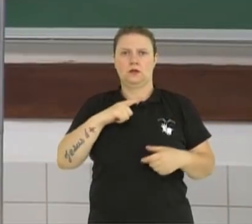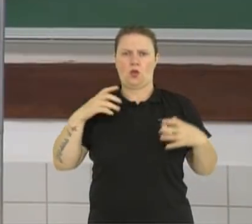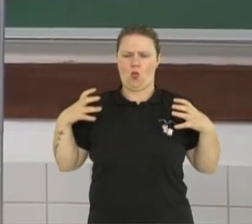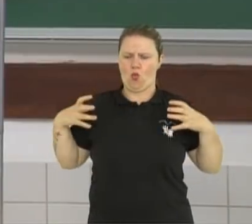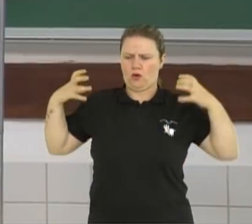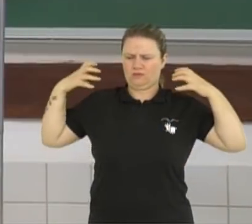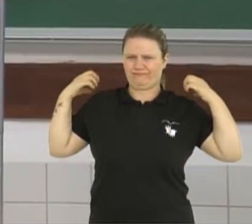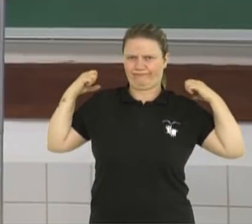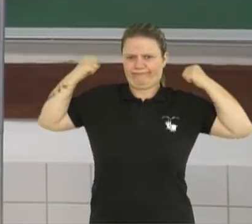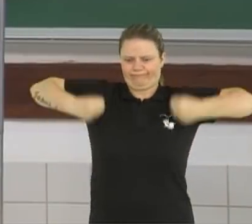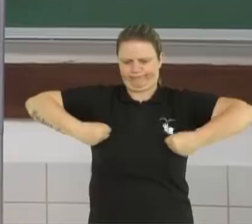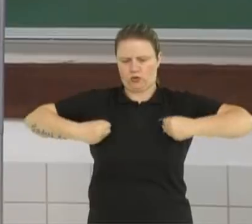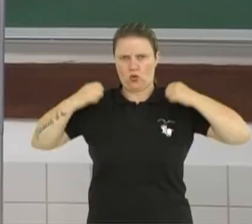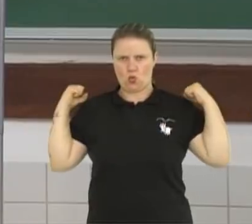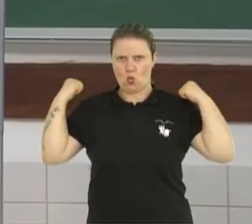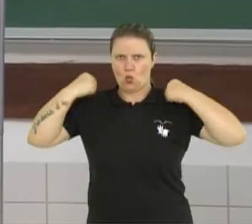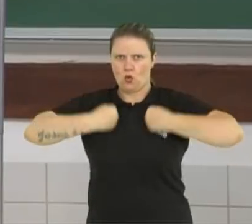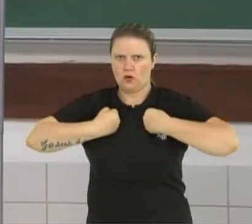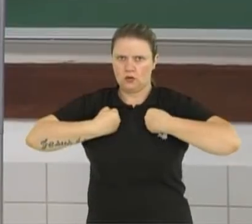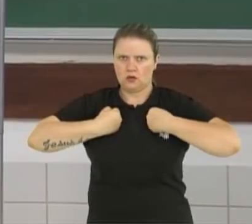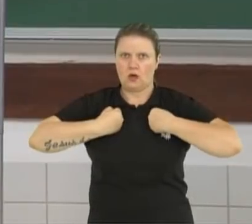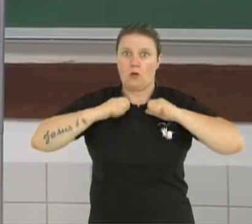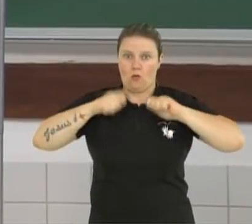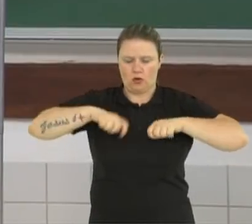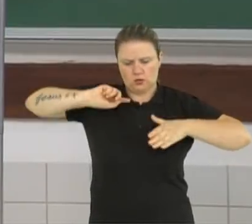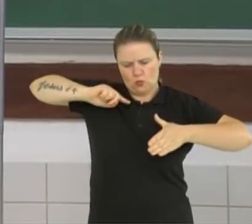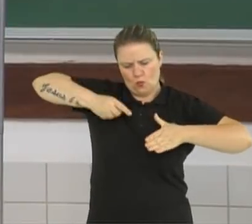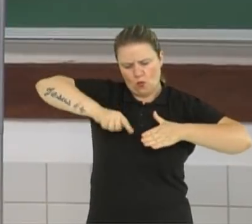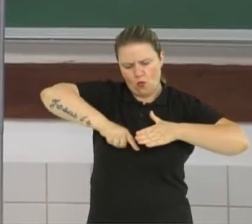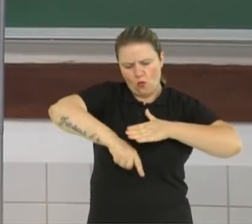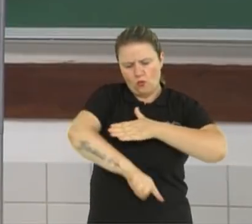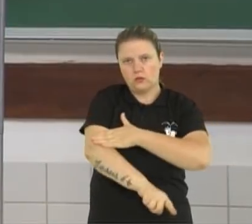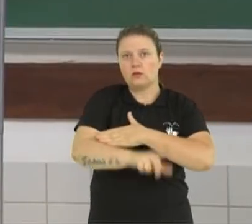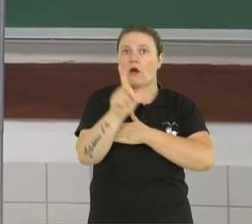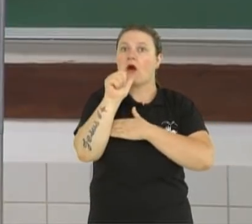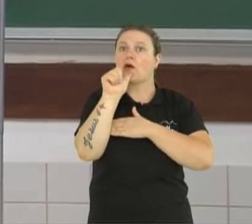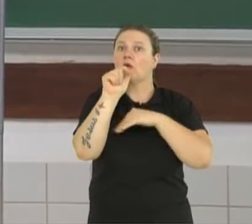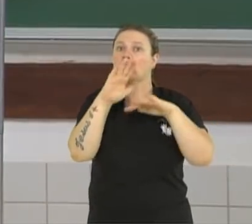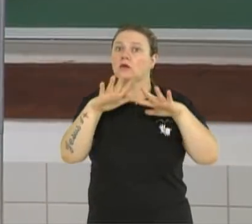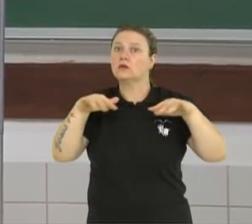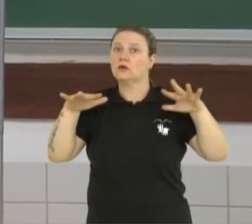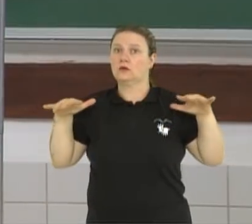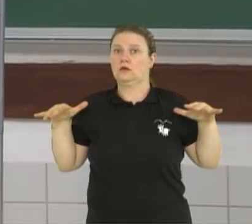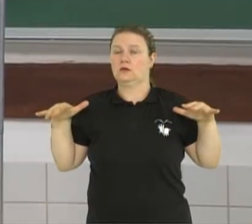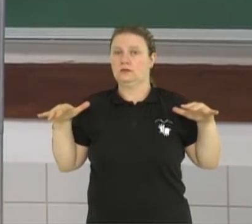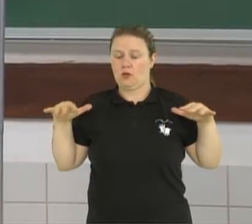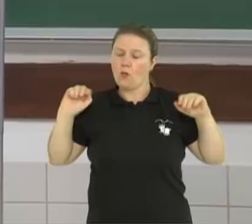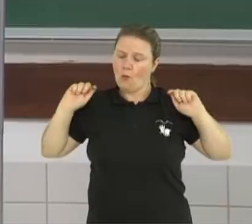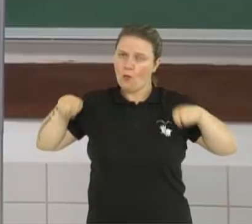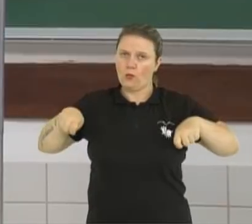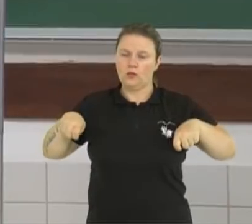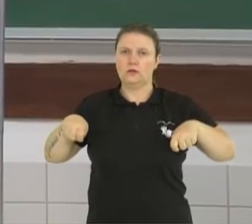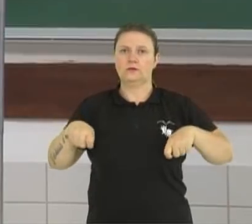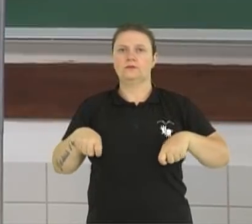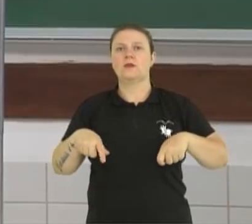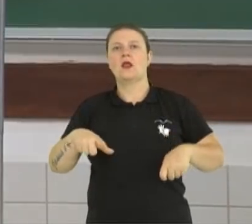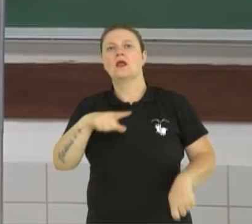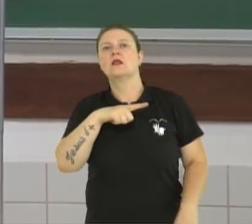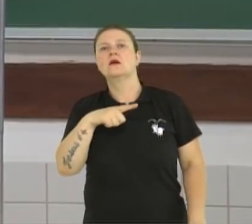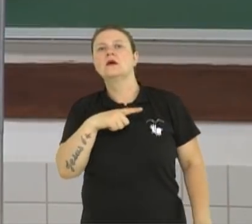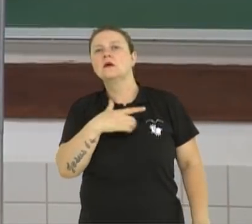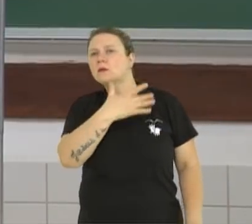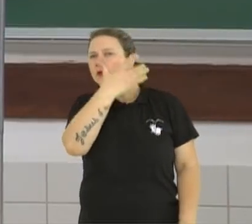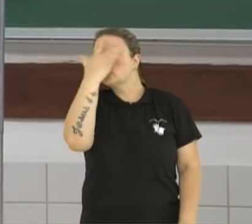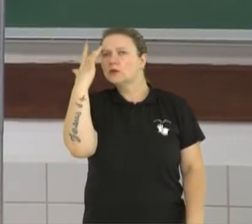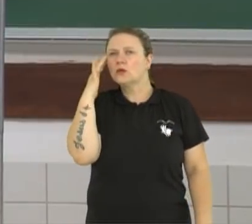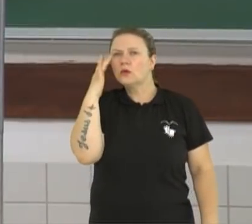de oxigênio, e daí você pode fazer mergulhos mais profundos. Ou então, segurando a respiração. Uma vez eu conheci um índio